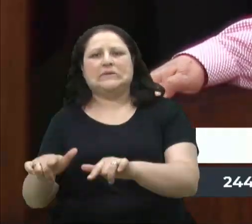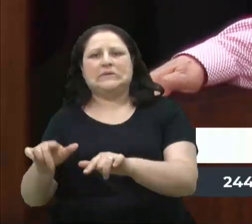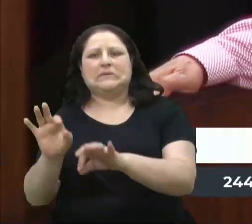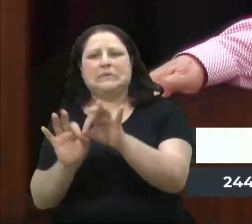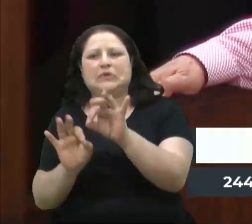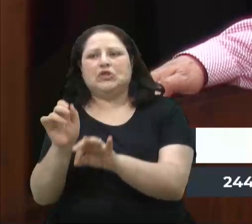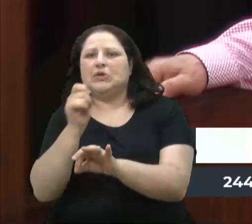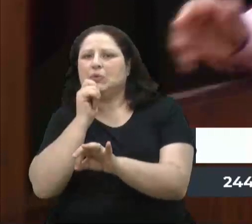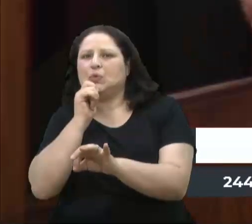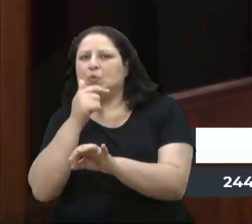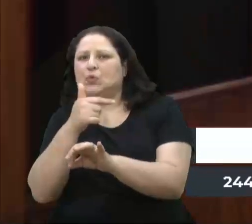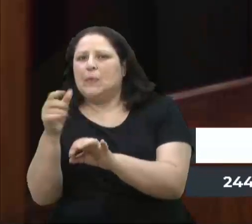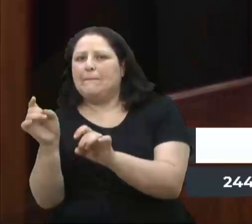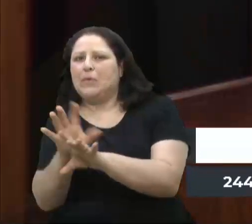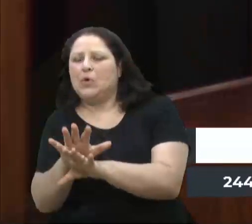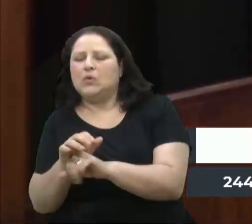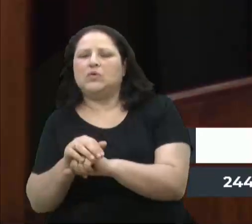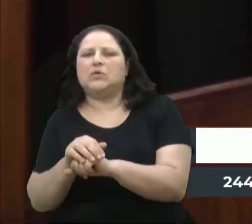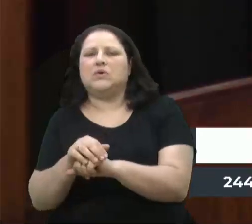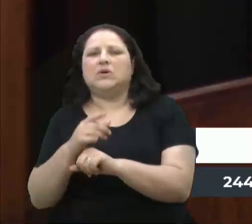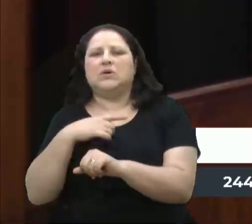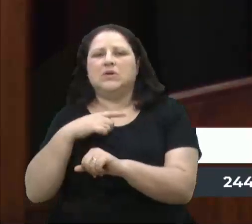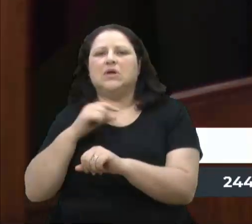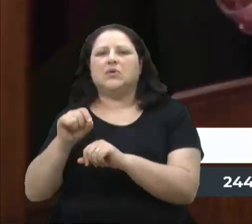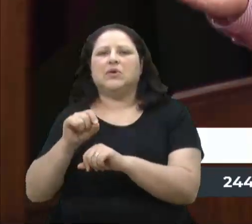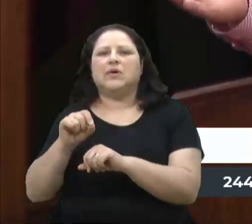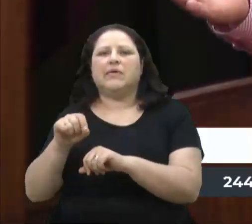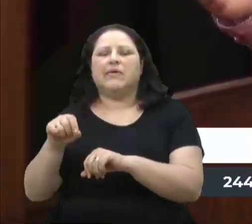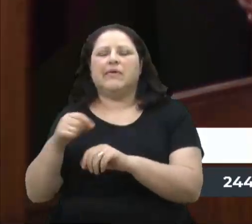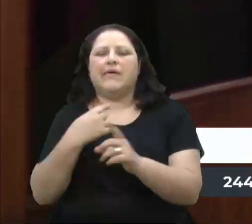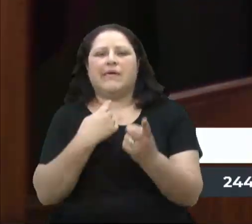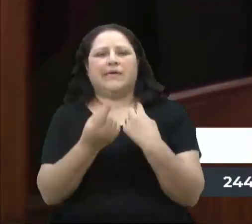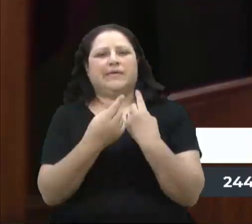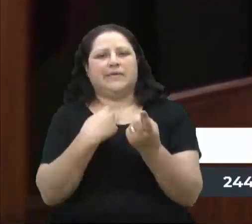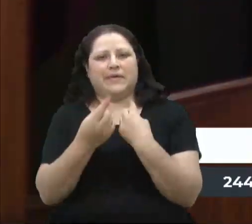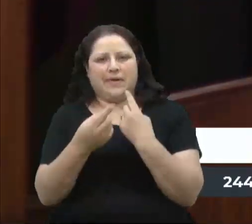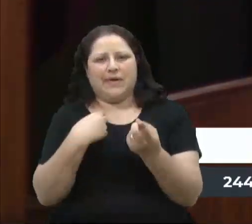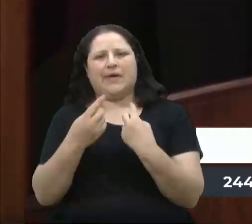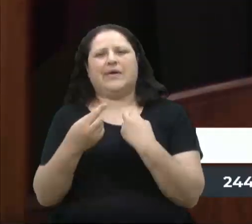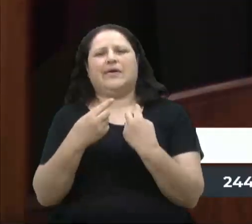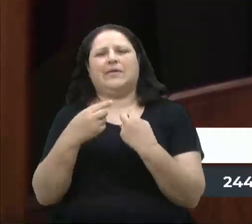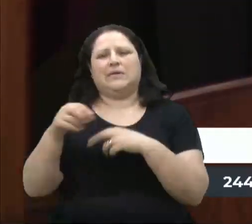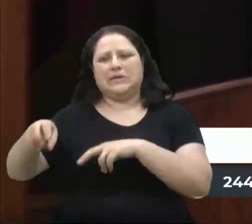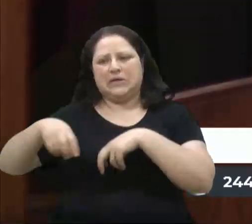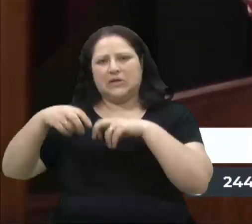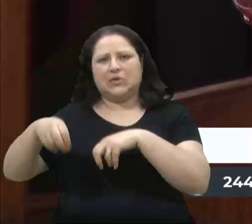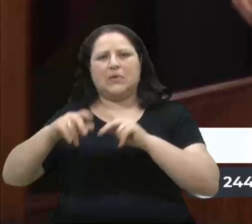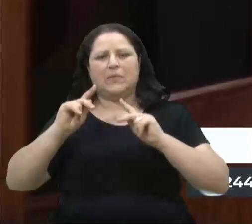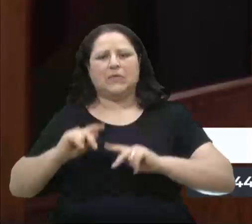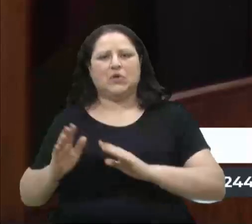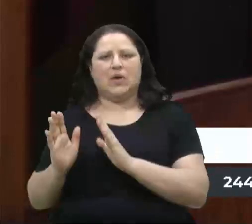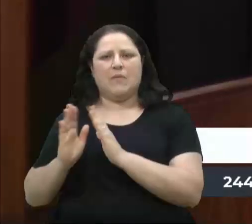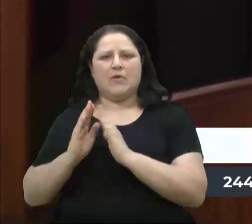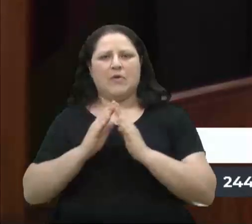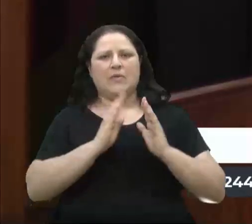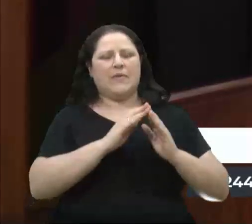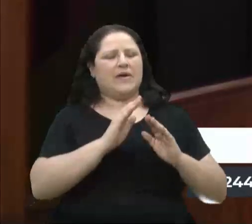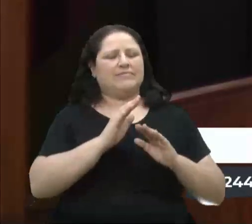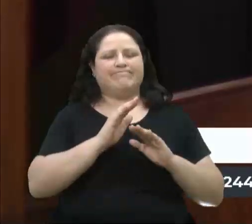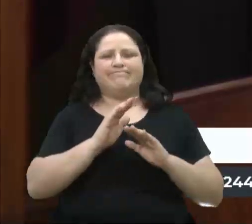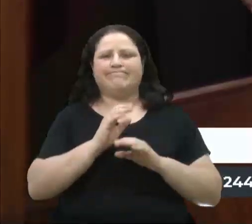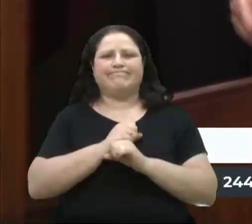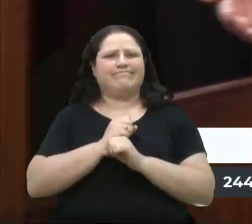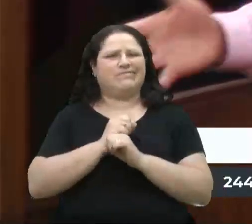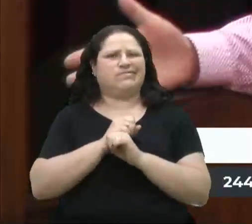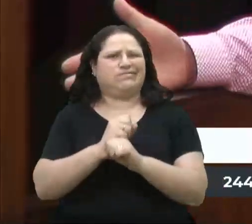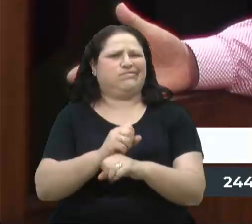vereador Cadore, em situações de estradas vicinais, moradores que estão lá há mais de 40, 50 anos,